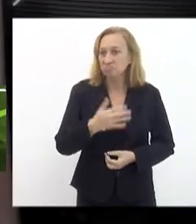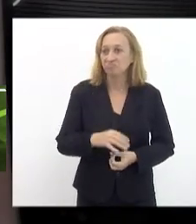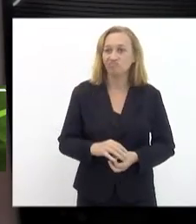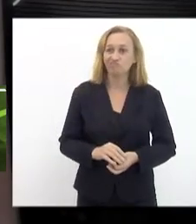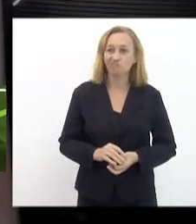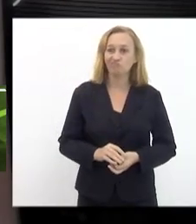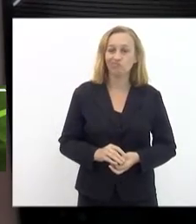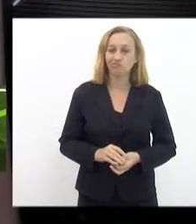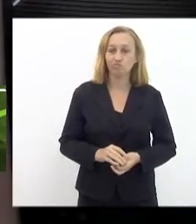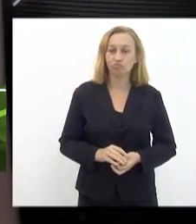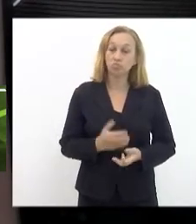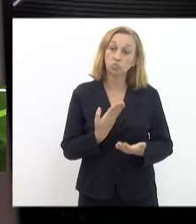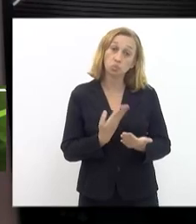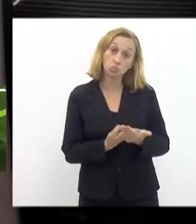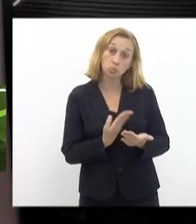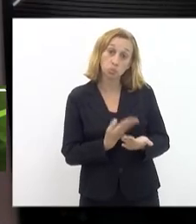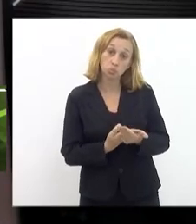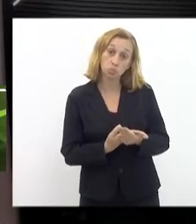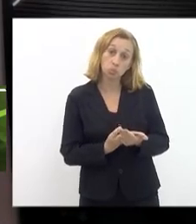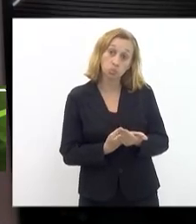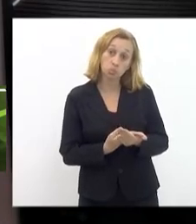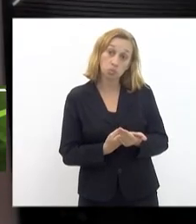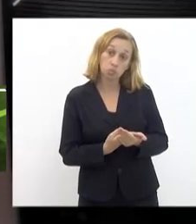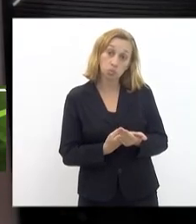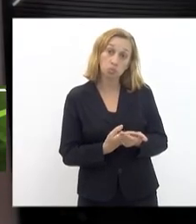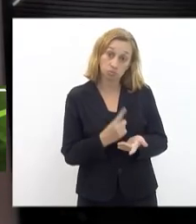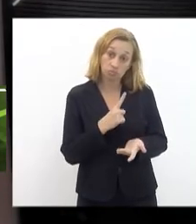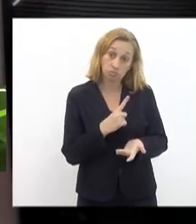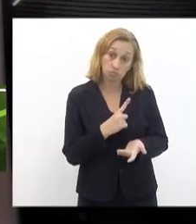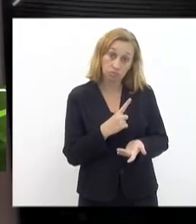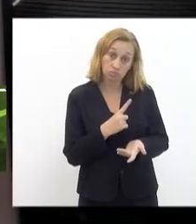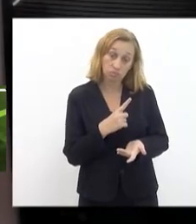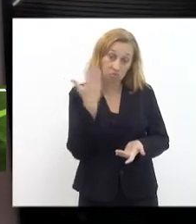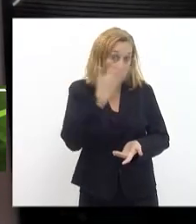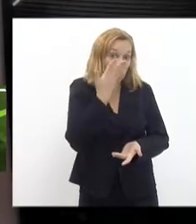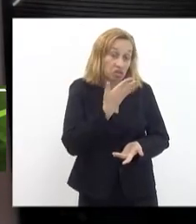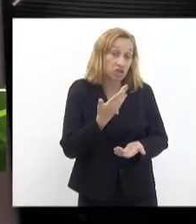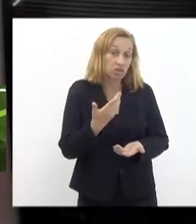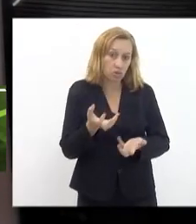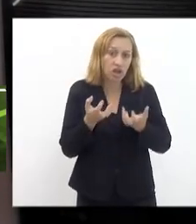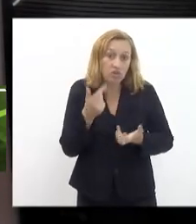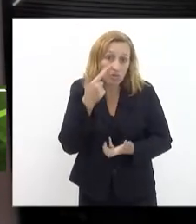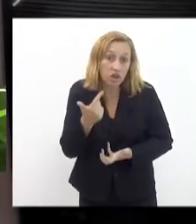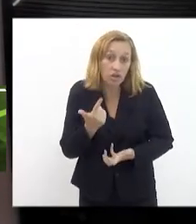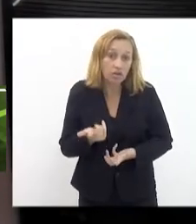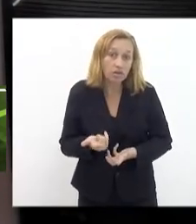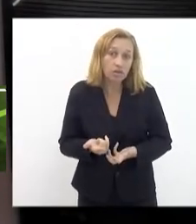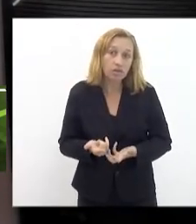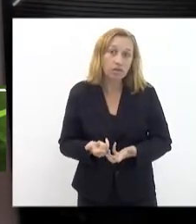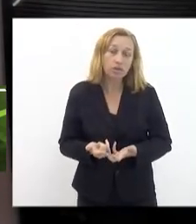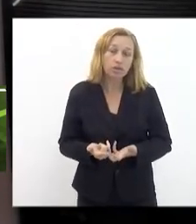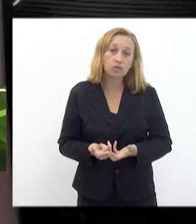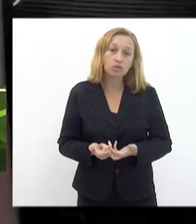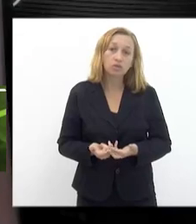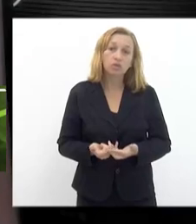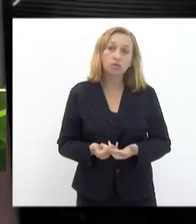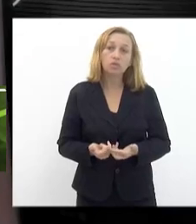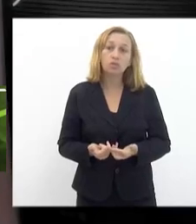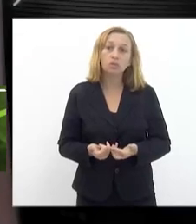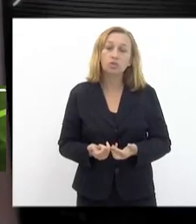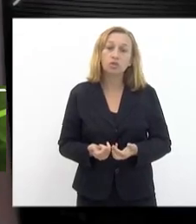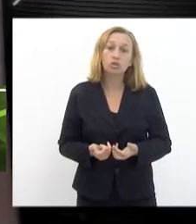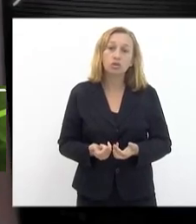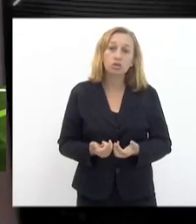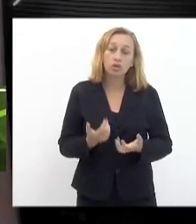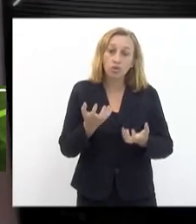exemplo bem os estudos de viabilidade eu quero ver se estudo de viabilidade eu quero ver o